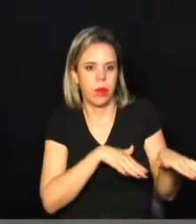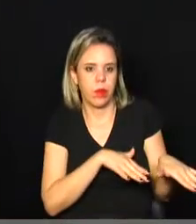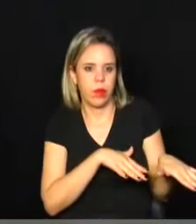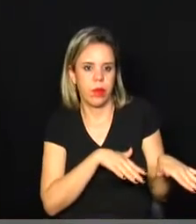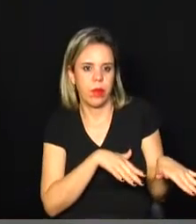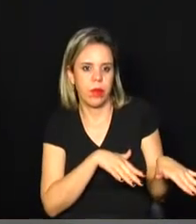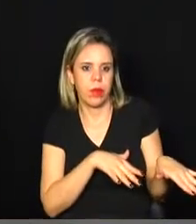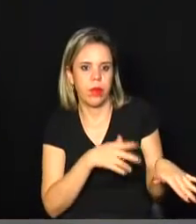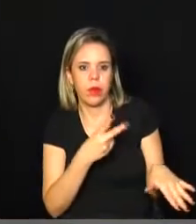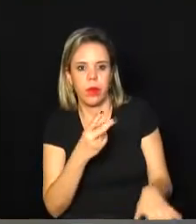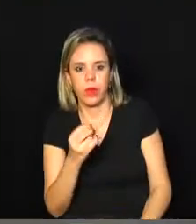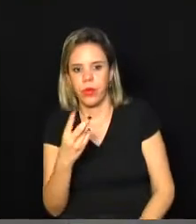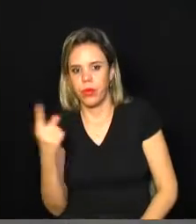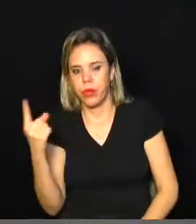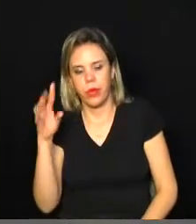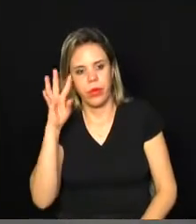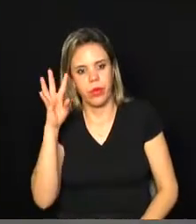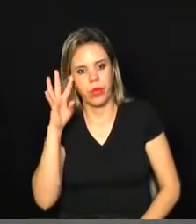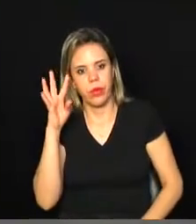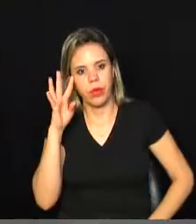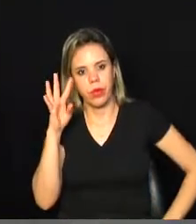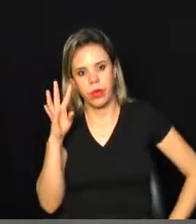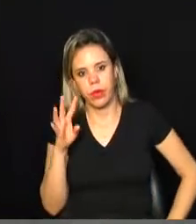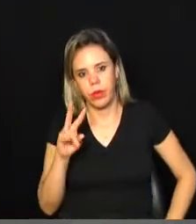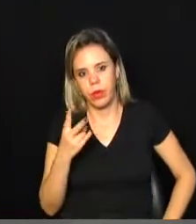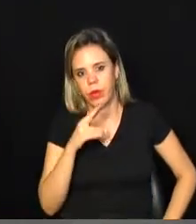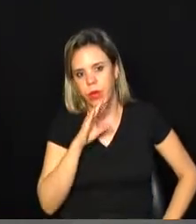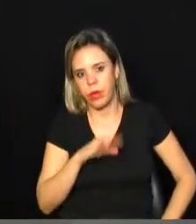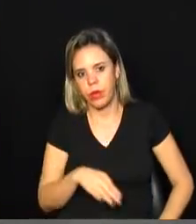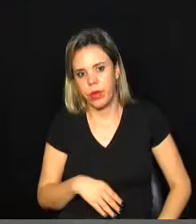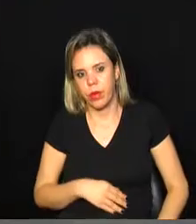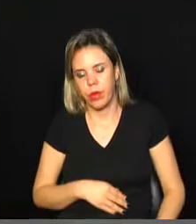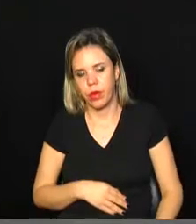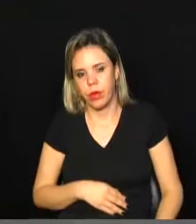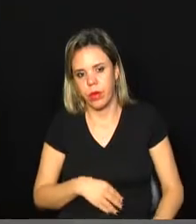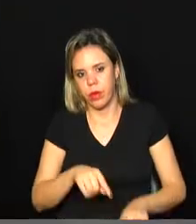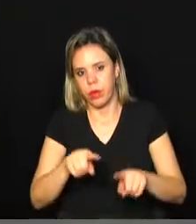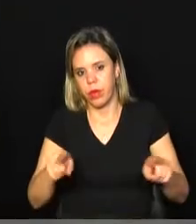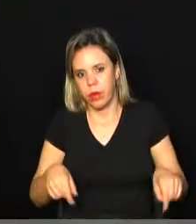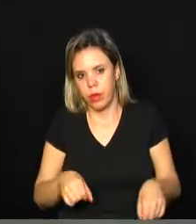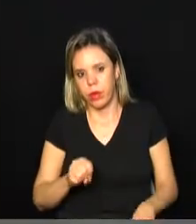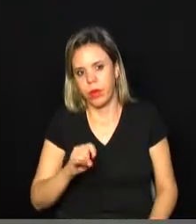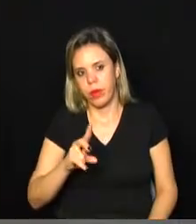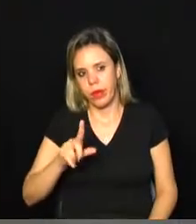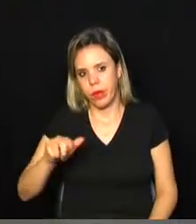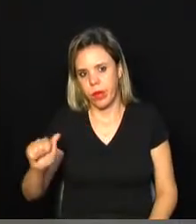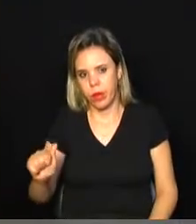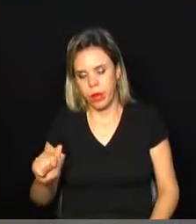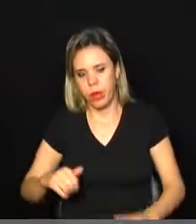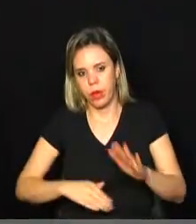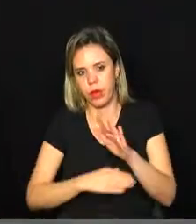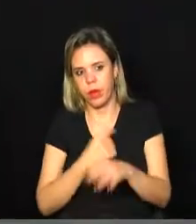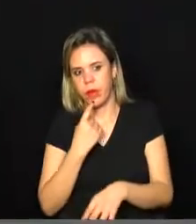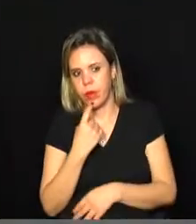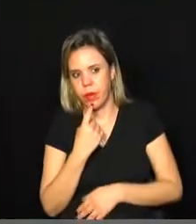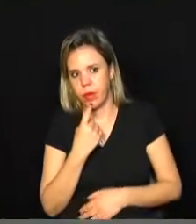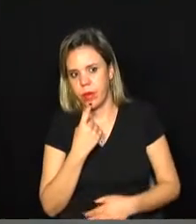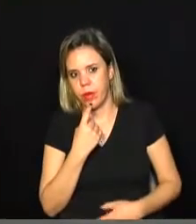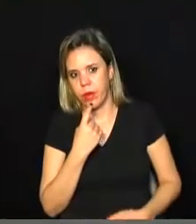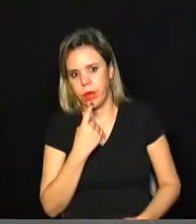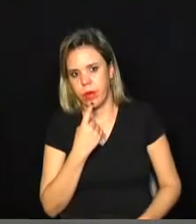de 2021 quarta-feira as duas horas na sala Silvia Pascoal da Câmara Municipal de